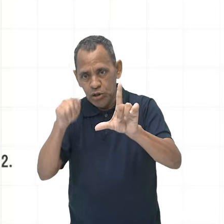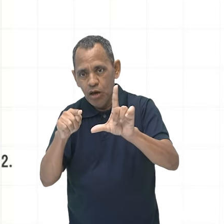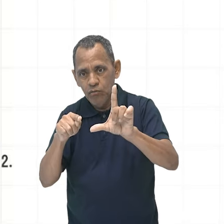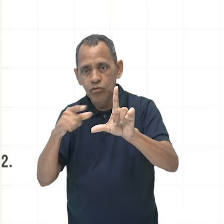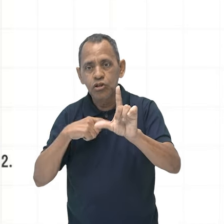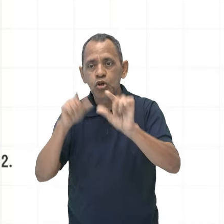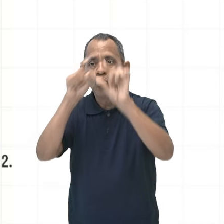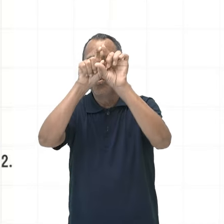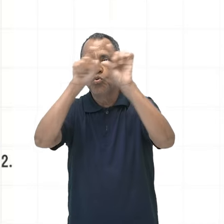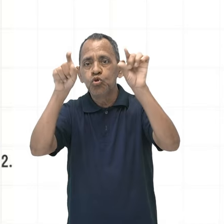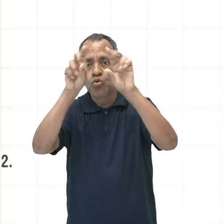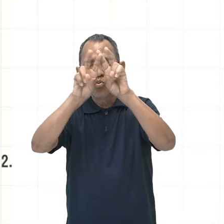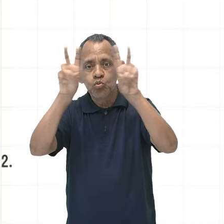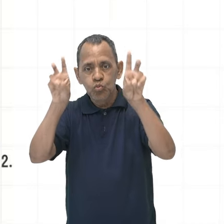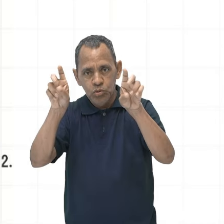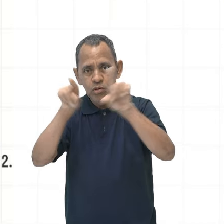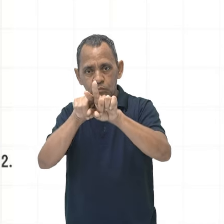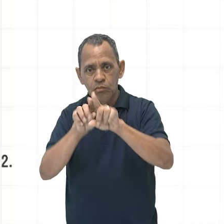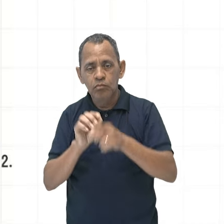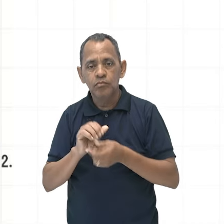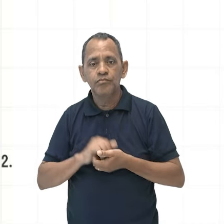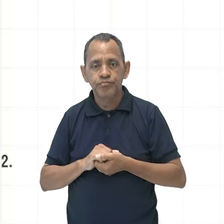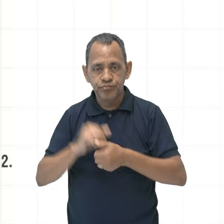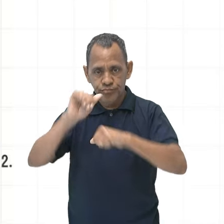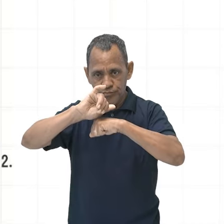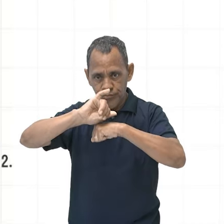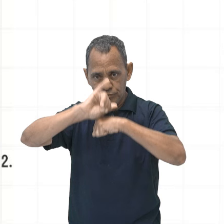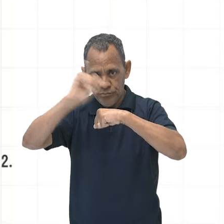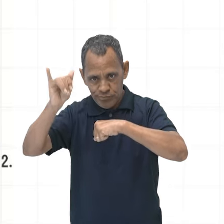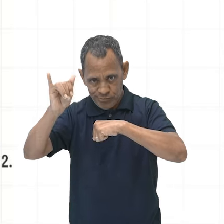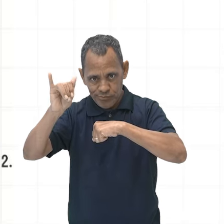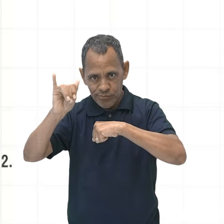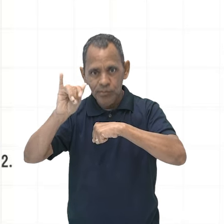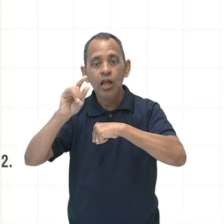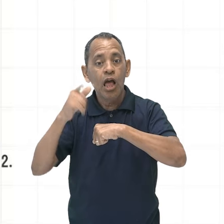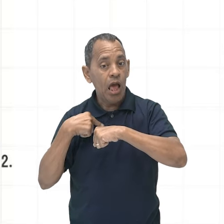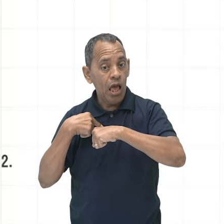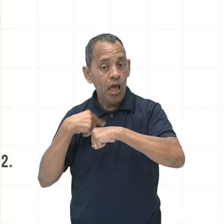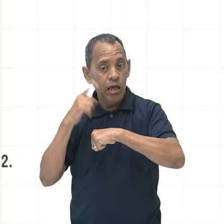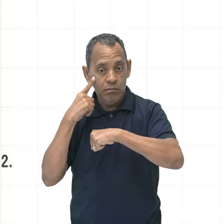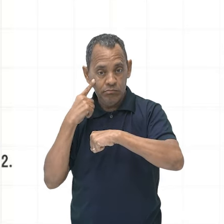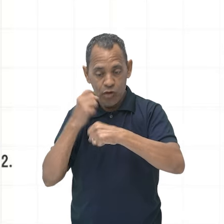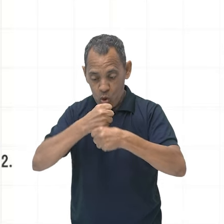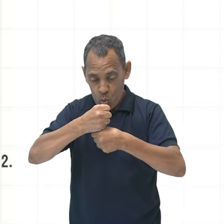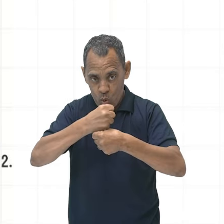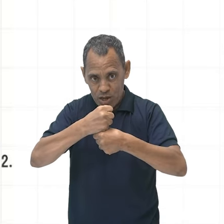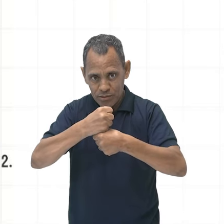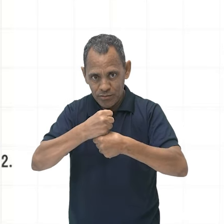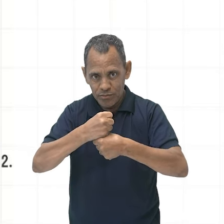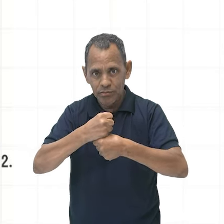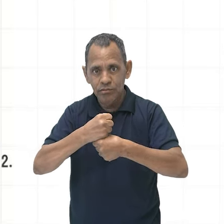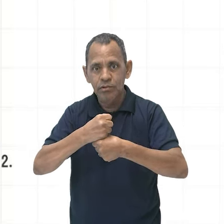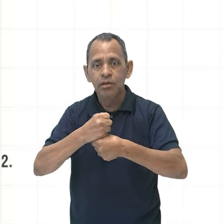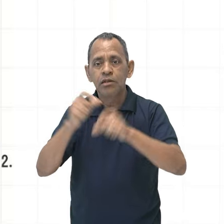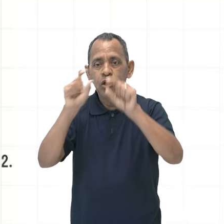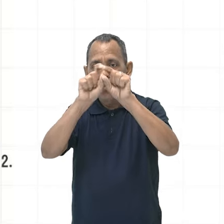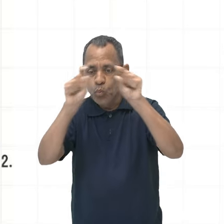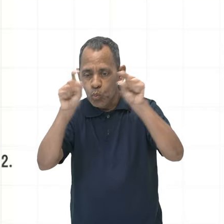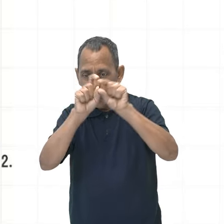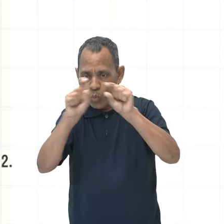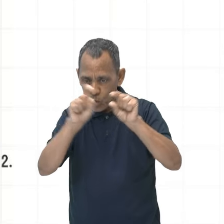é exportação anual. Ele também tem o título dos produtos na legenda, né? Brinquedos,